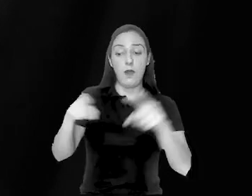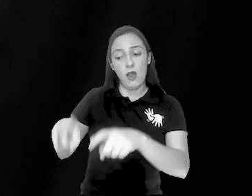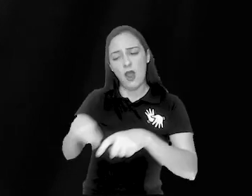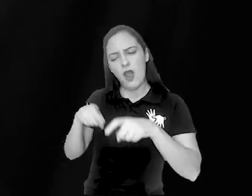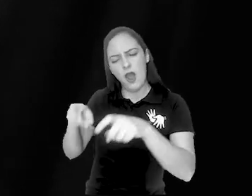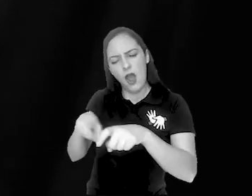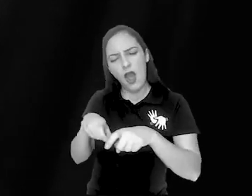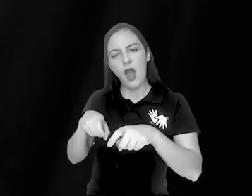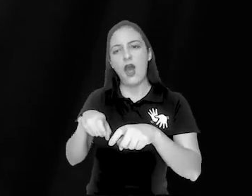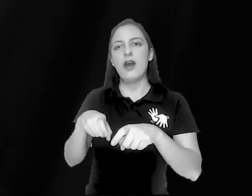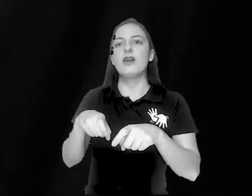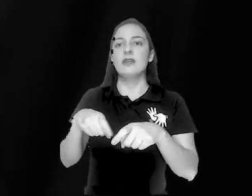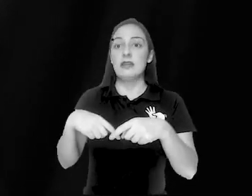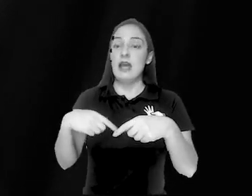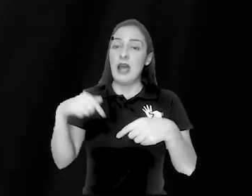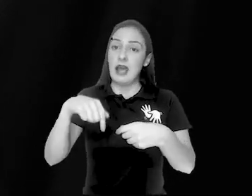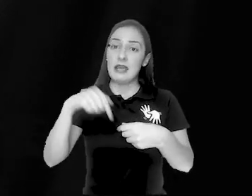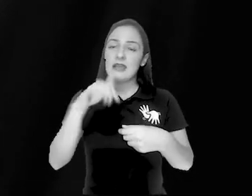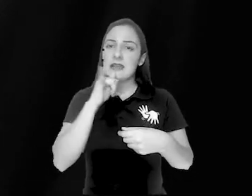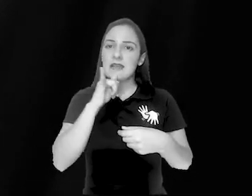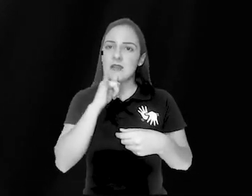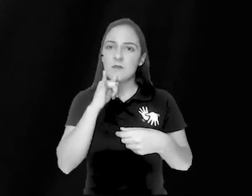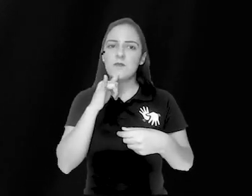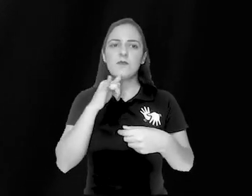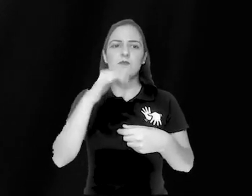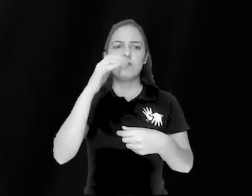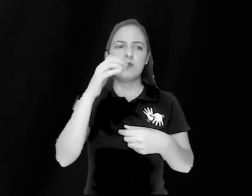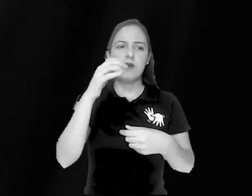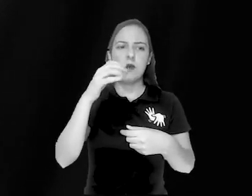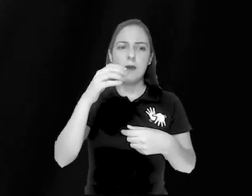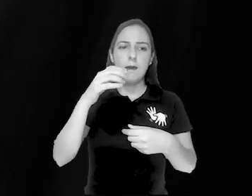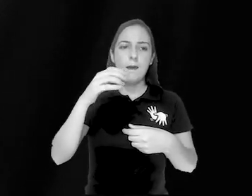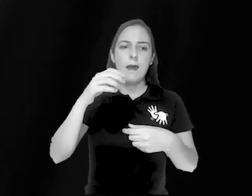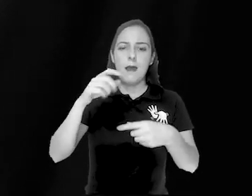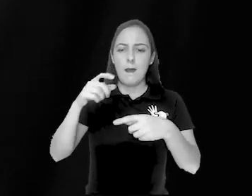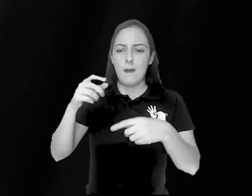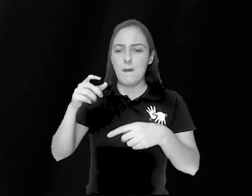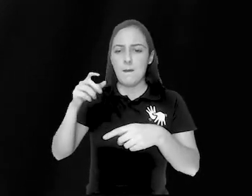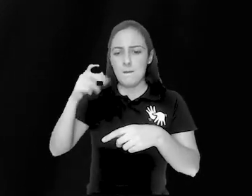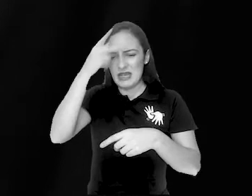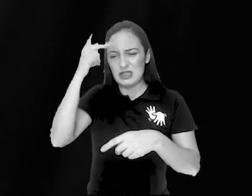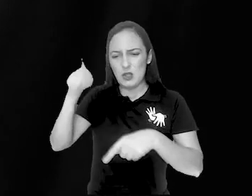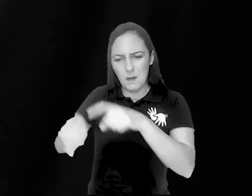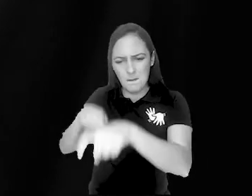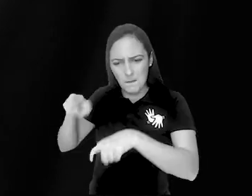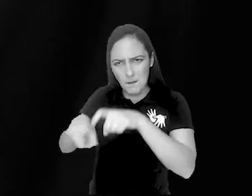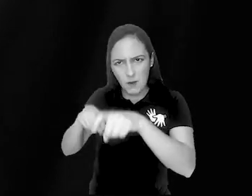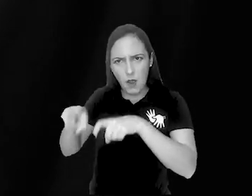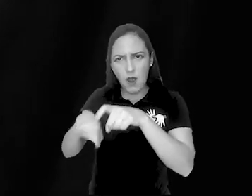sermos uma bacia leiteira de produção rural, onde 70%